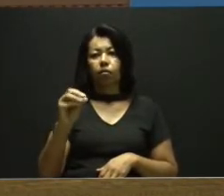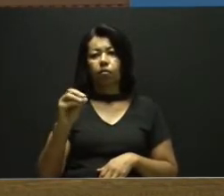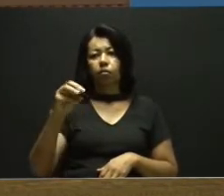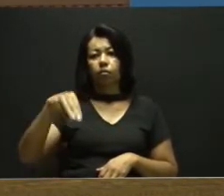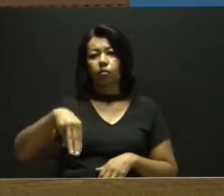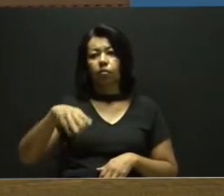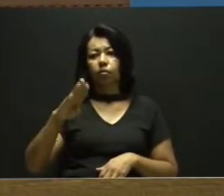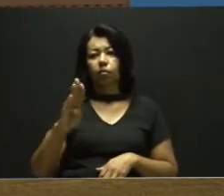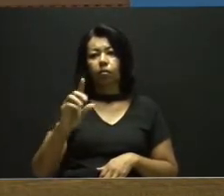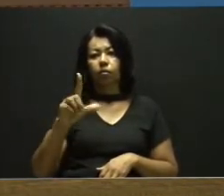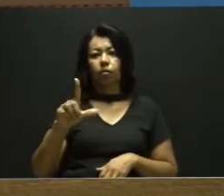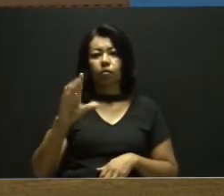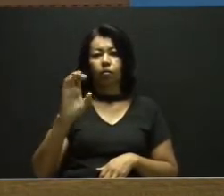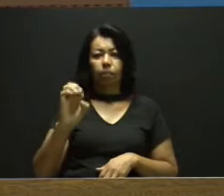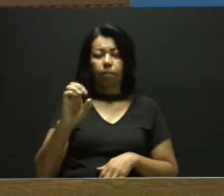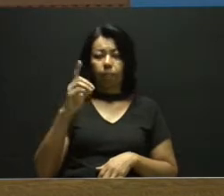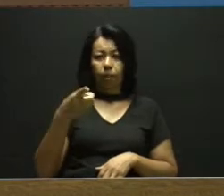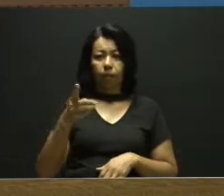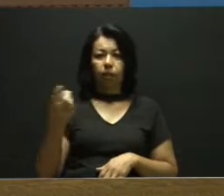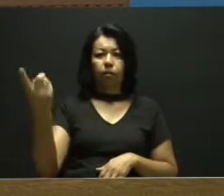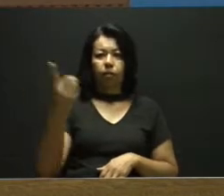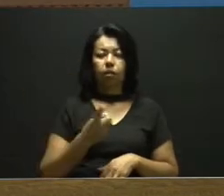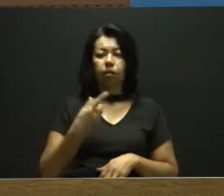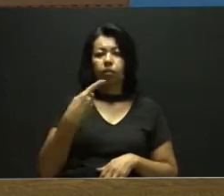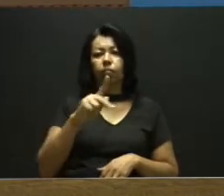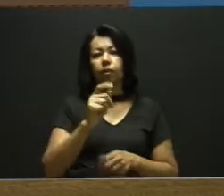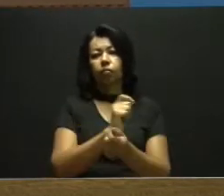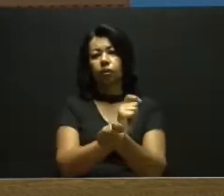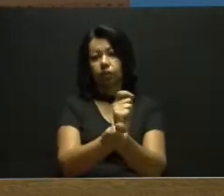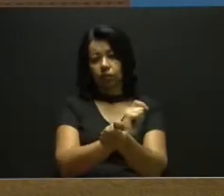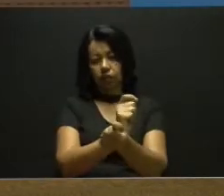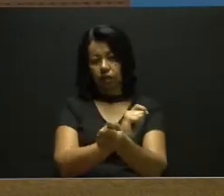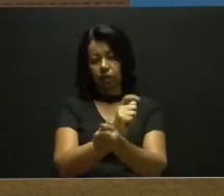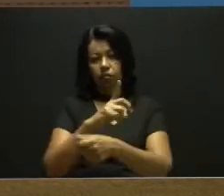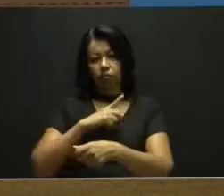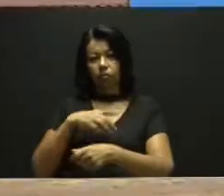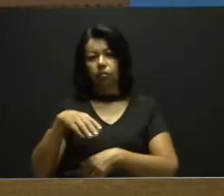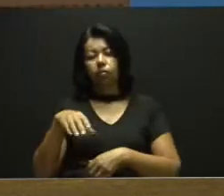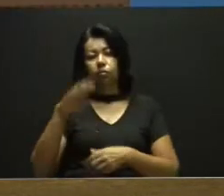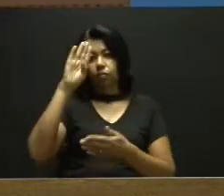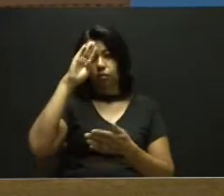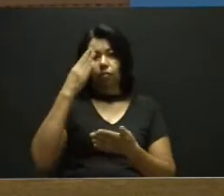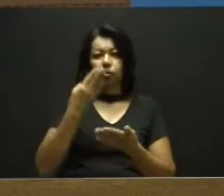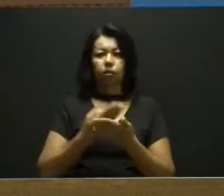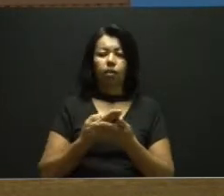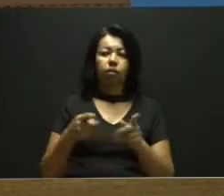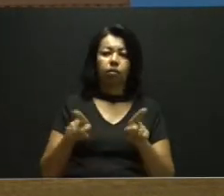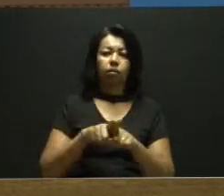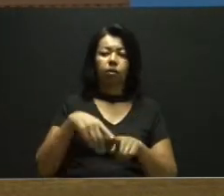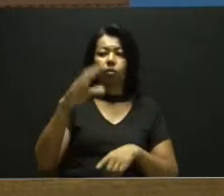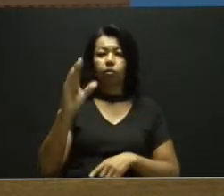que alia grupo pra dicas de vários credos inclusive do catolicismo